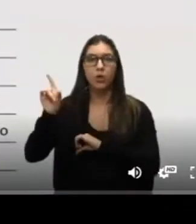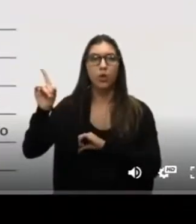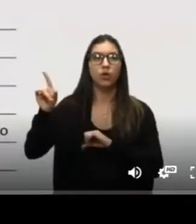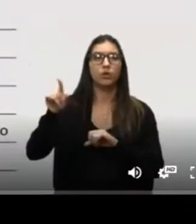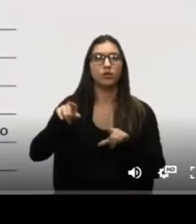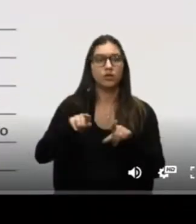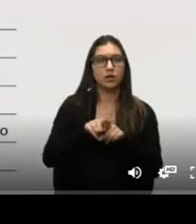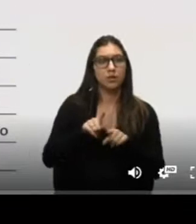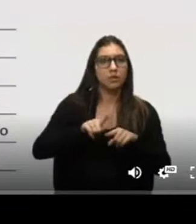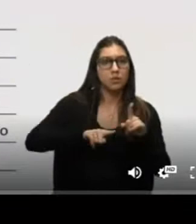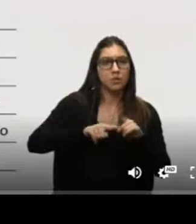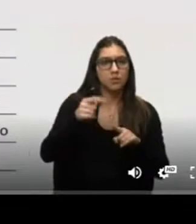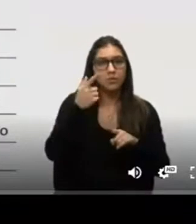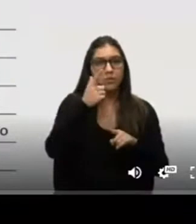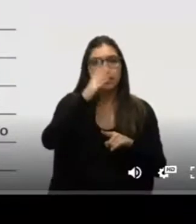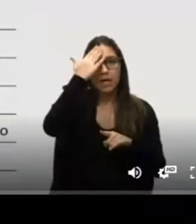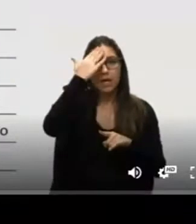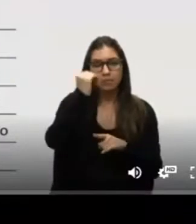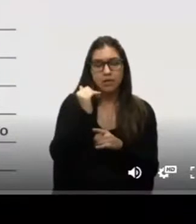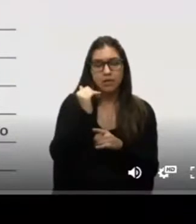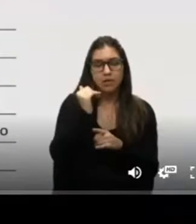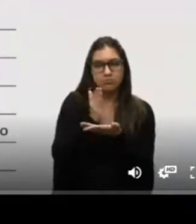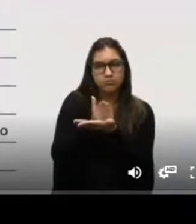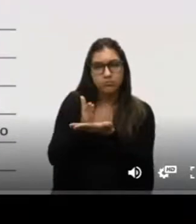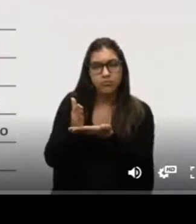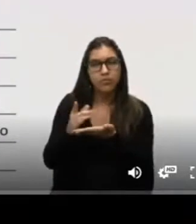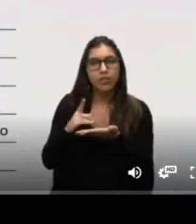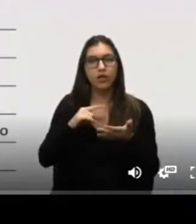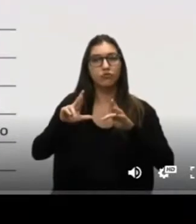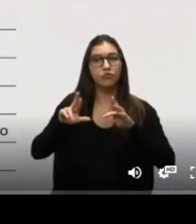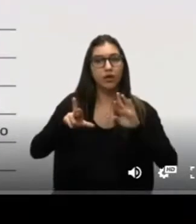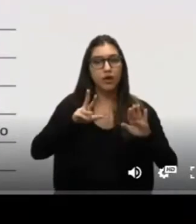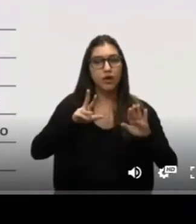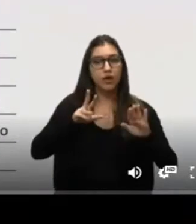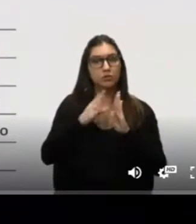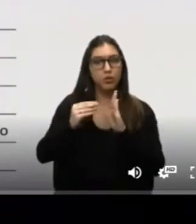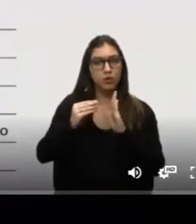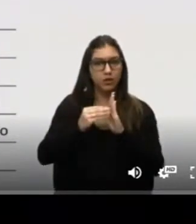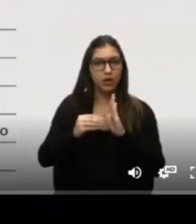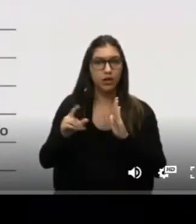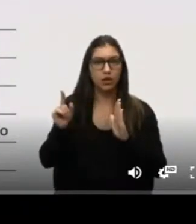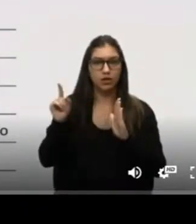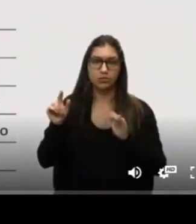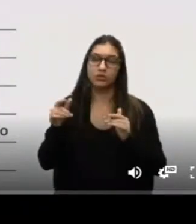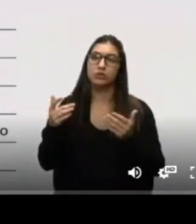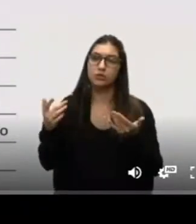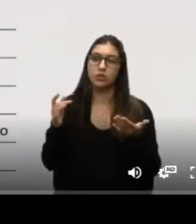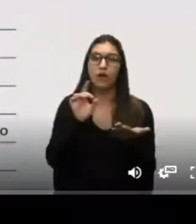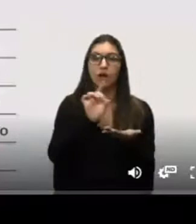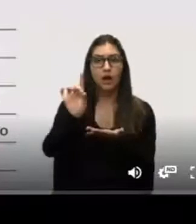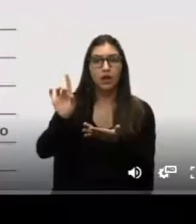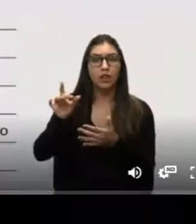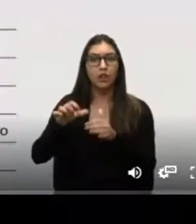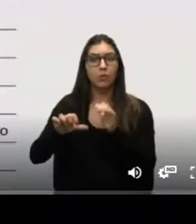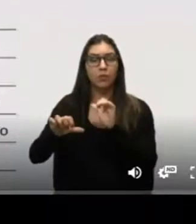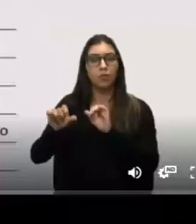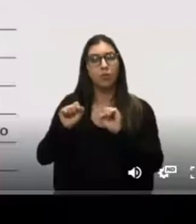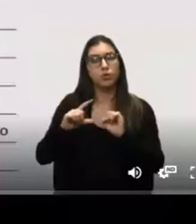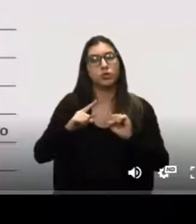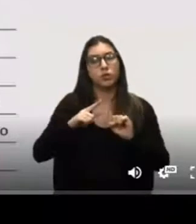para a determinação do ponto de fusão. Existem diferentes modelos de determinação de ponto de fusão, então cada laboratório pode